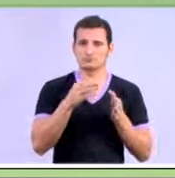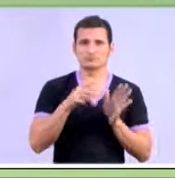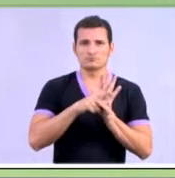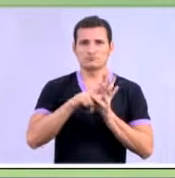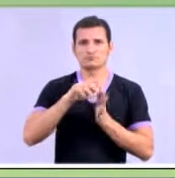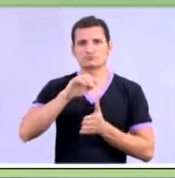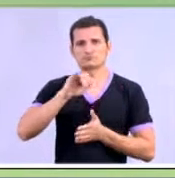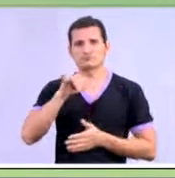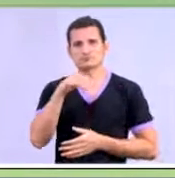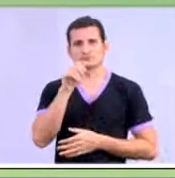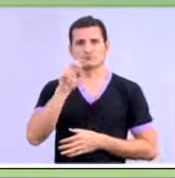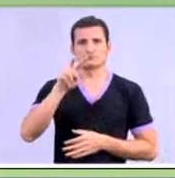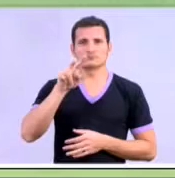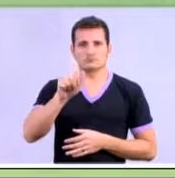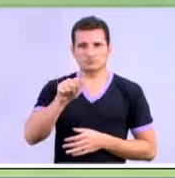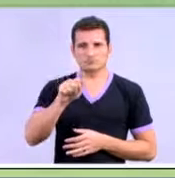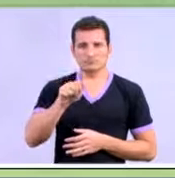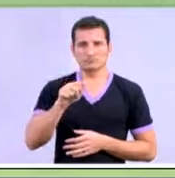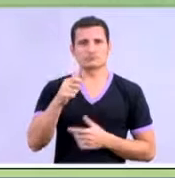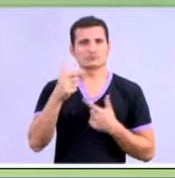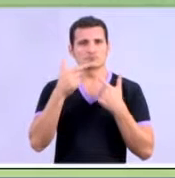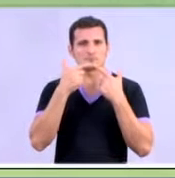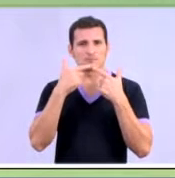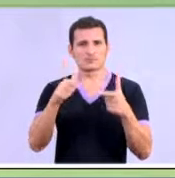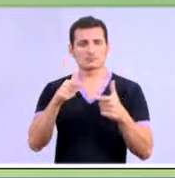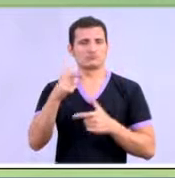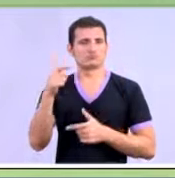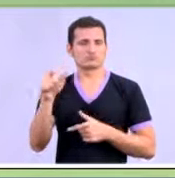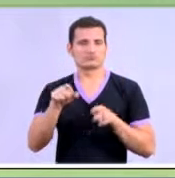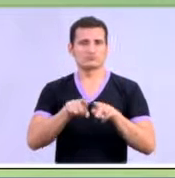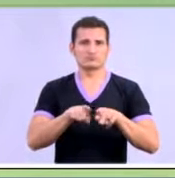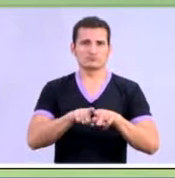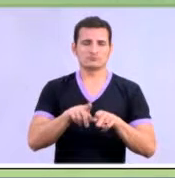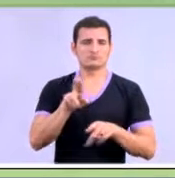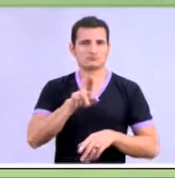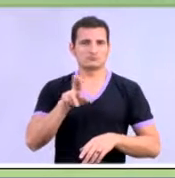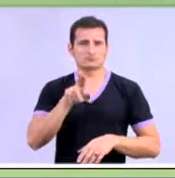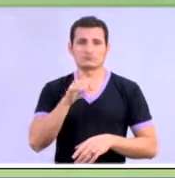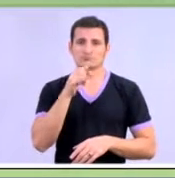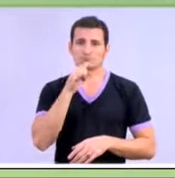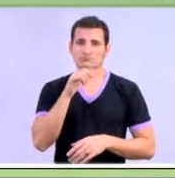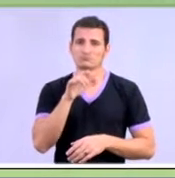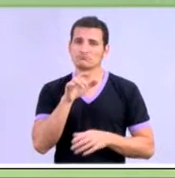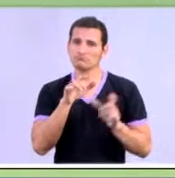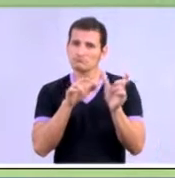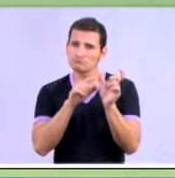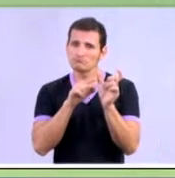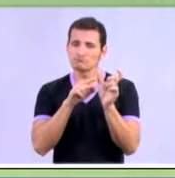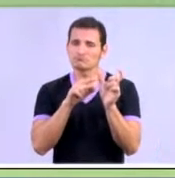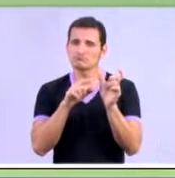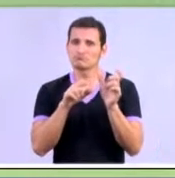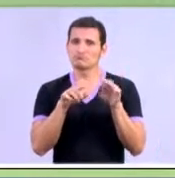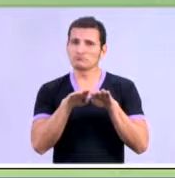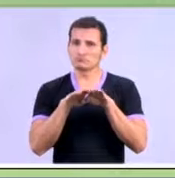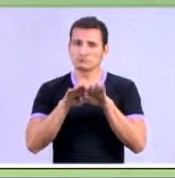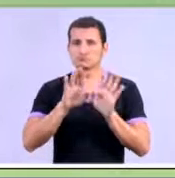tá? E outras linguagens também utilizam, mas se você pegar o conceito padrão, é privado, público,